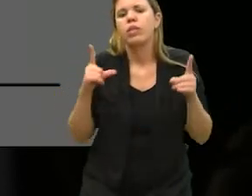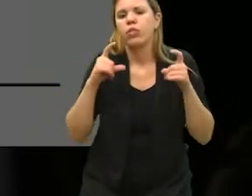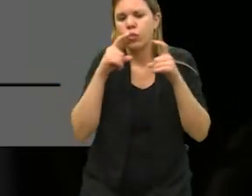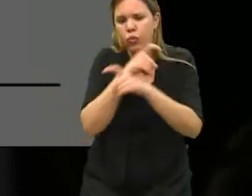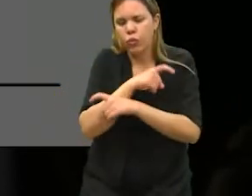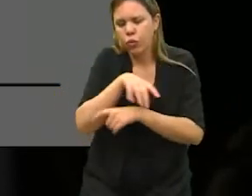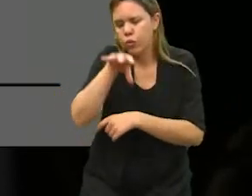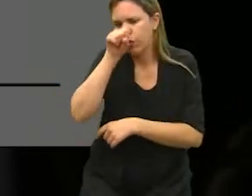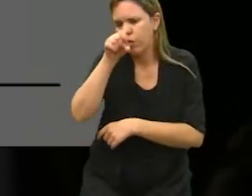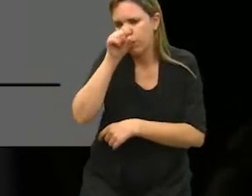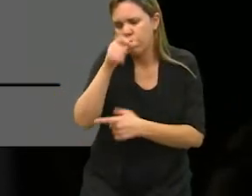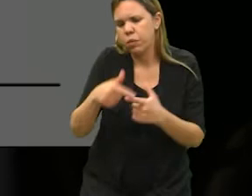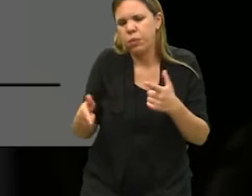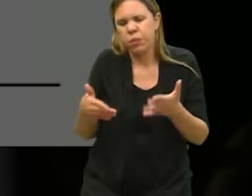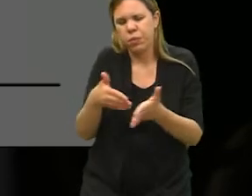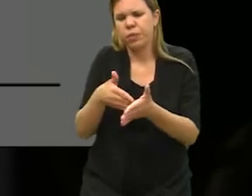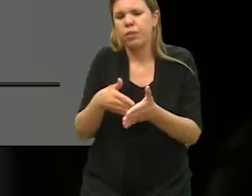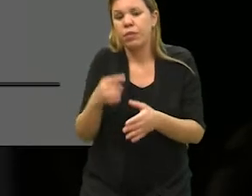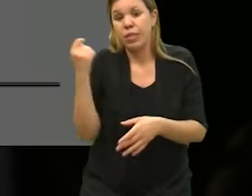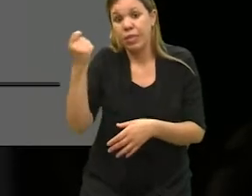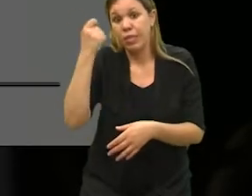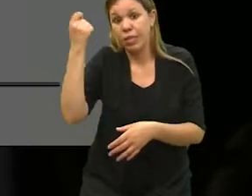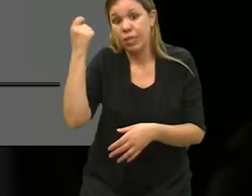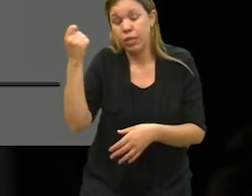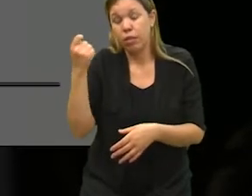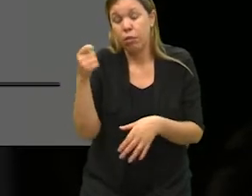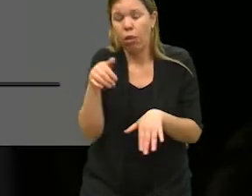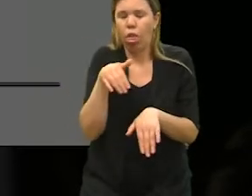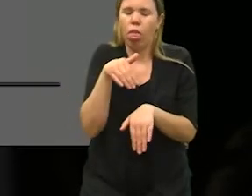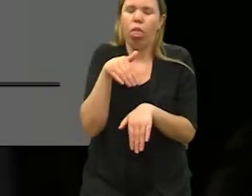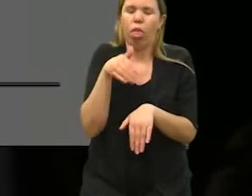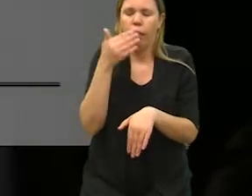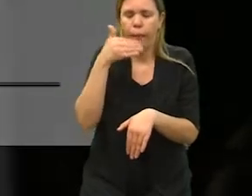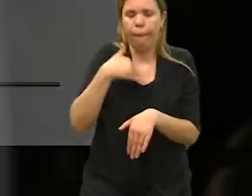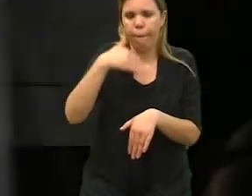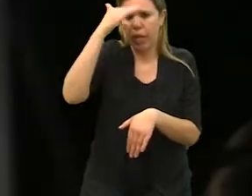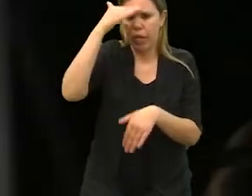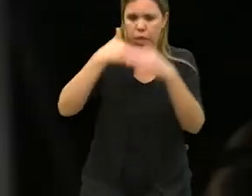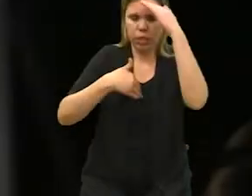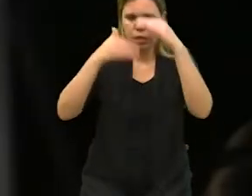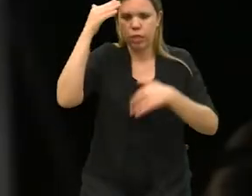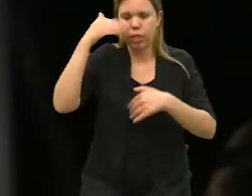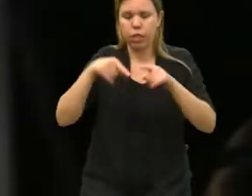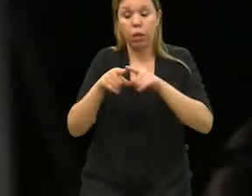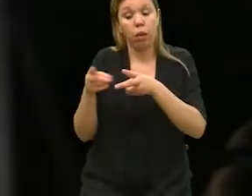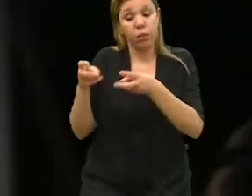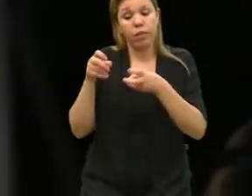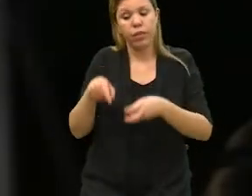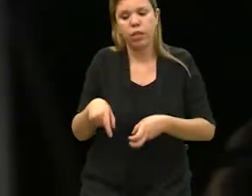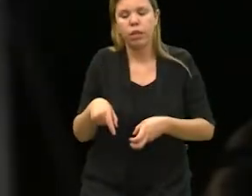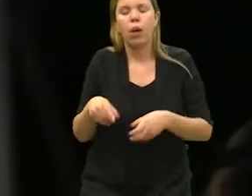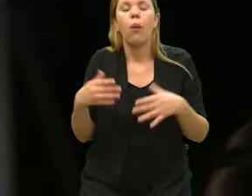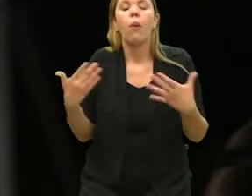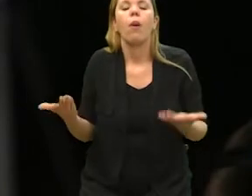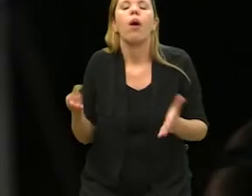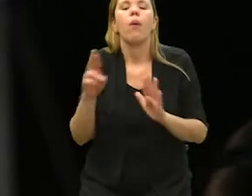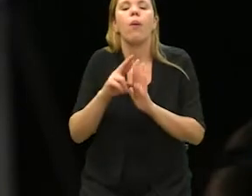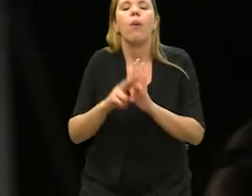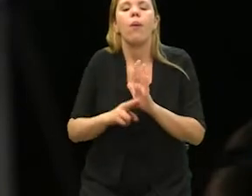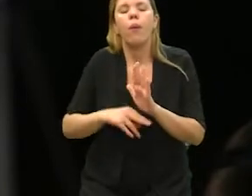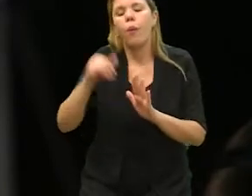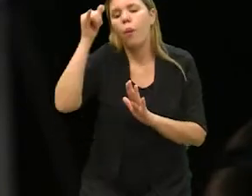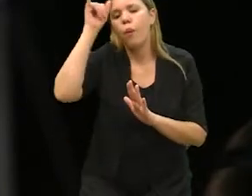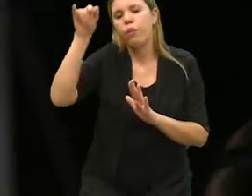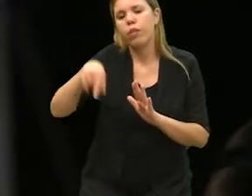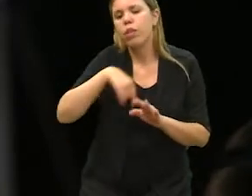ter dificuldade respiratória e em casos mais graves até paralisia. Então nós temos que observar isso, tá? Que quais são os procedimentos?